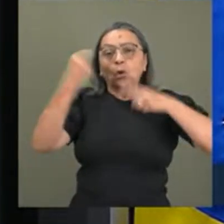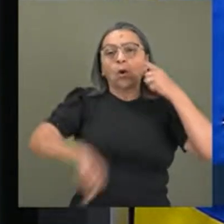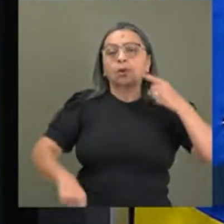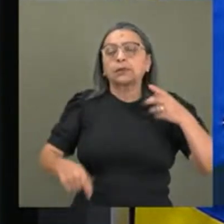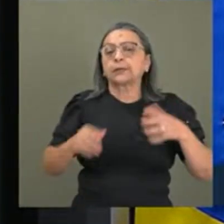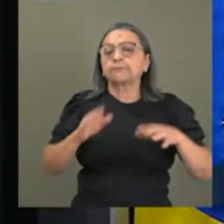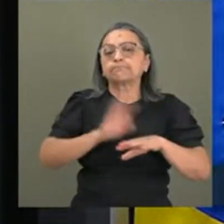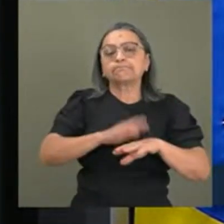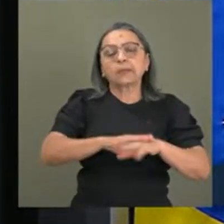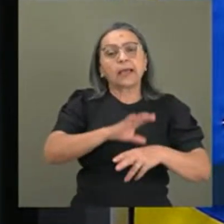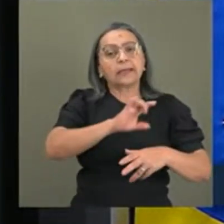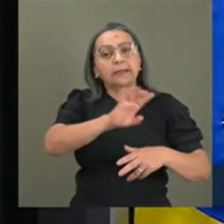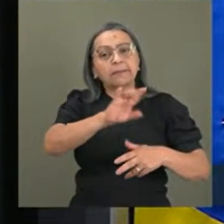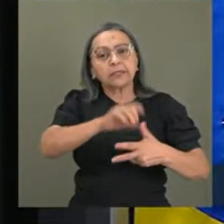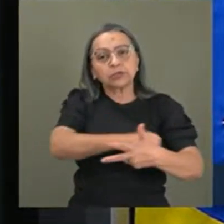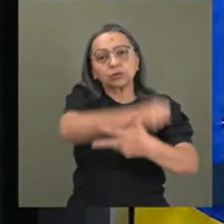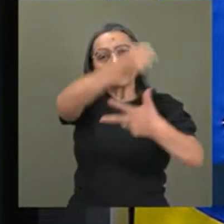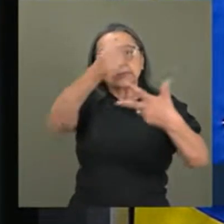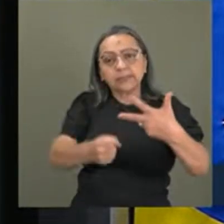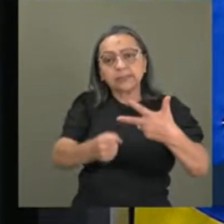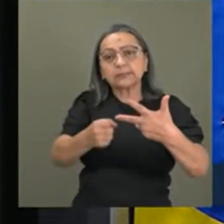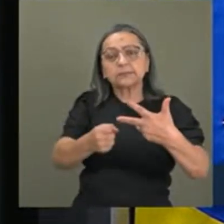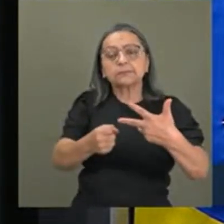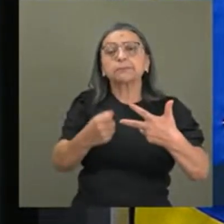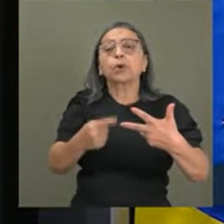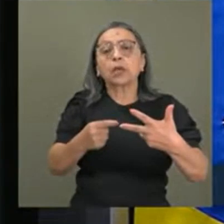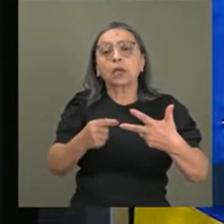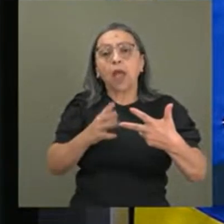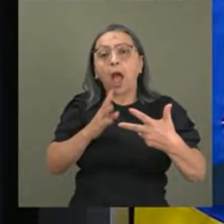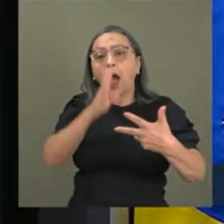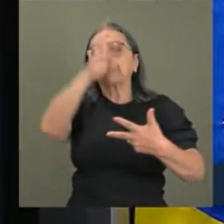3 poderes da República, pois invade